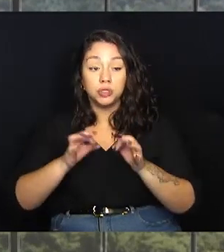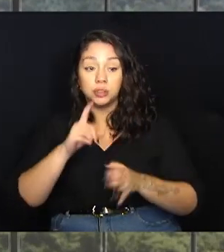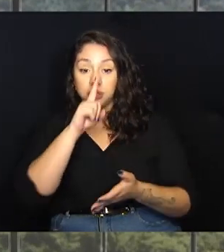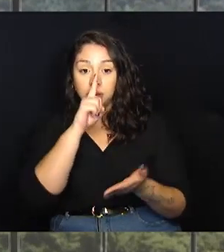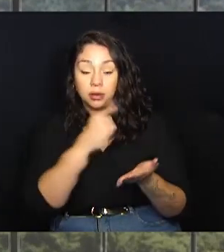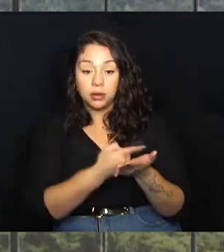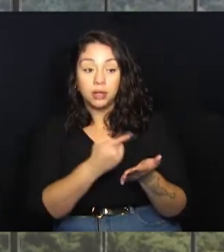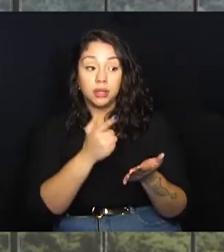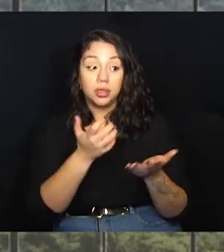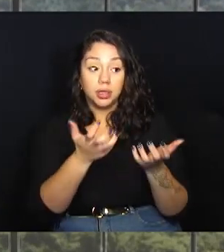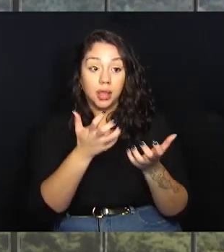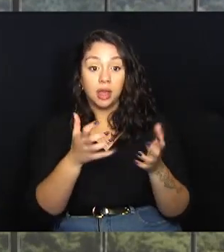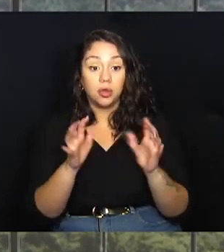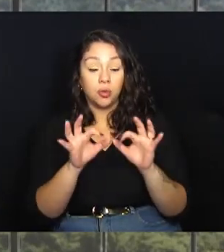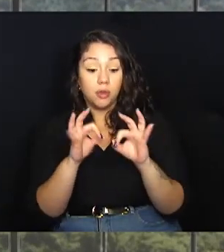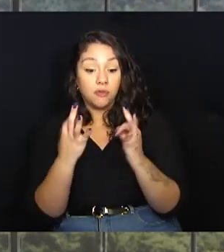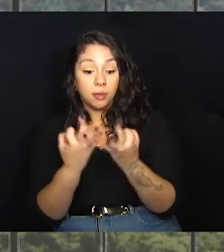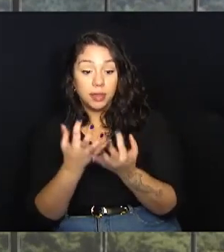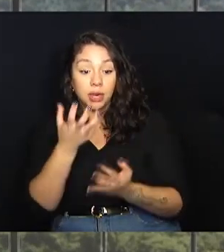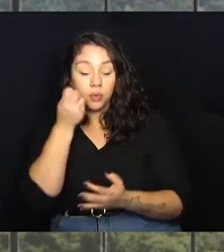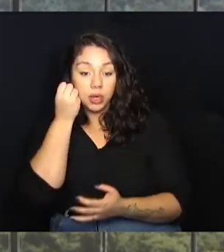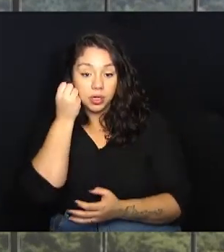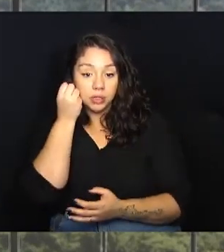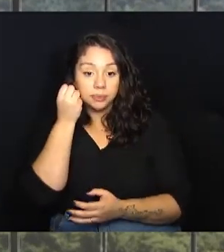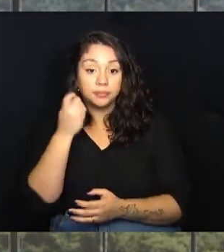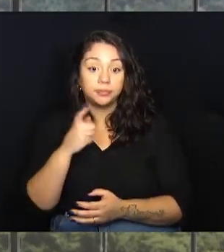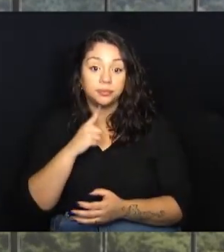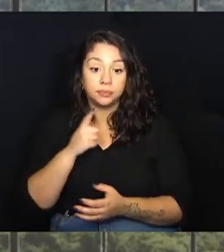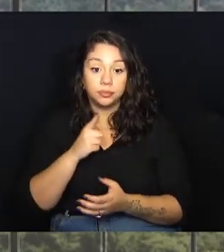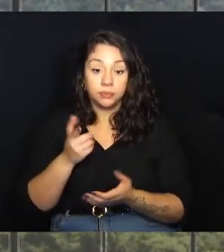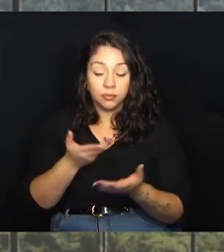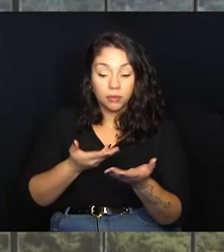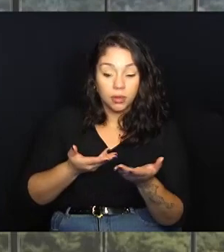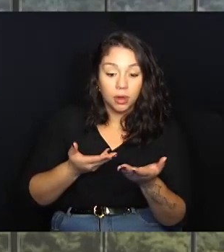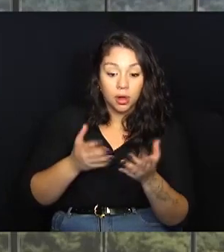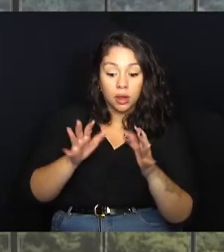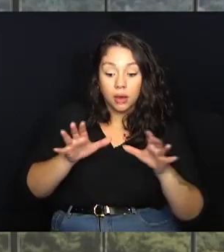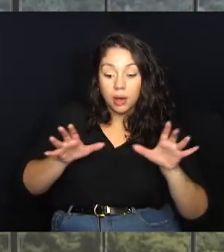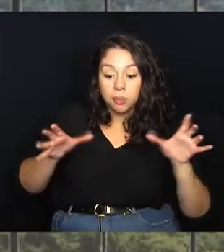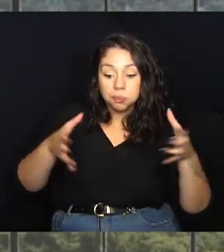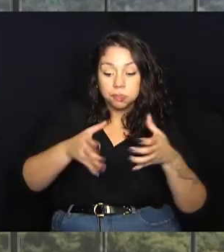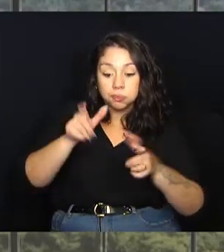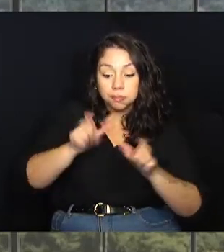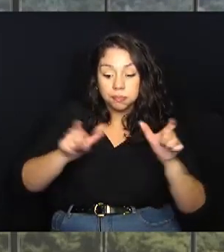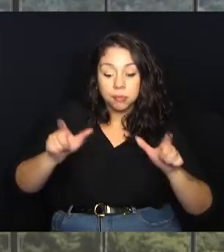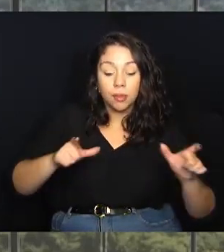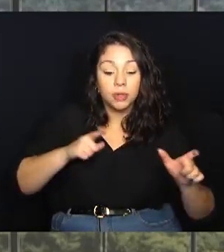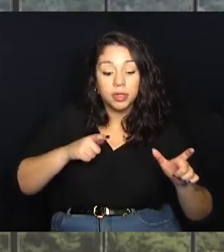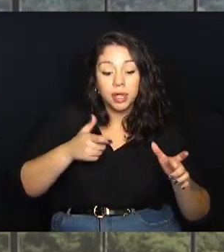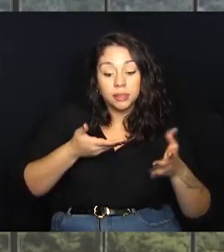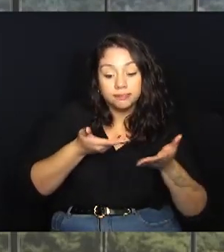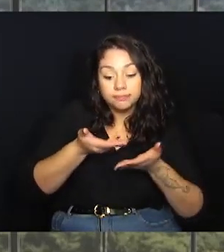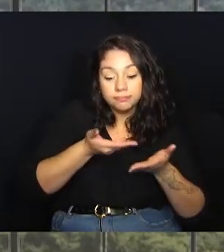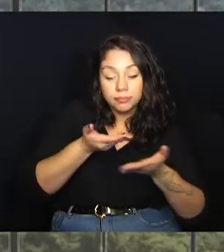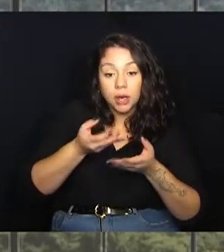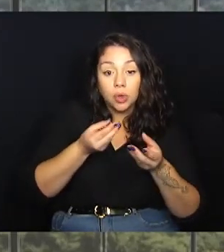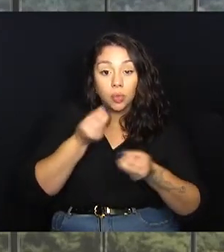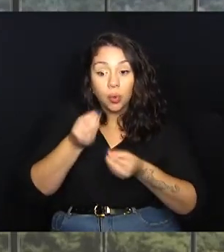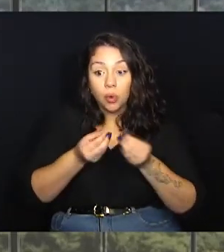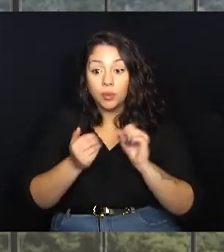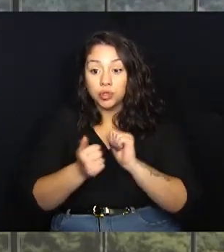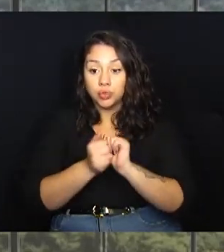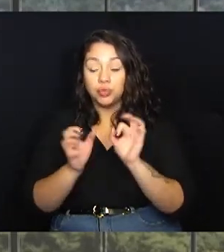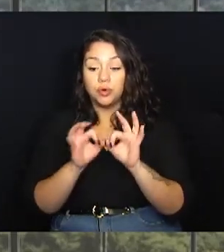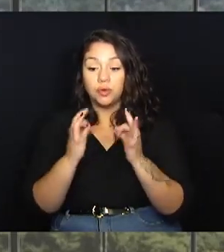fique em uma família acolhedora. E a rede de proteção vai fazendo que tipo de trabalho? Junto com a família